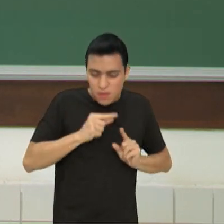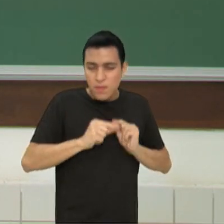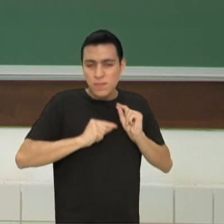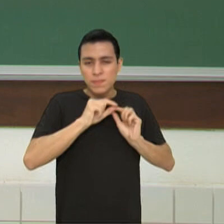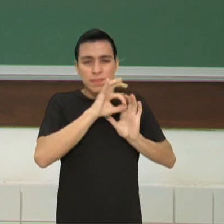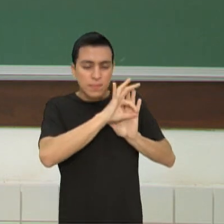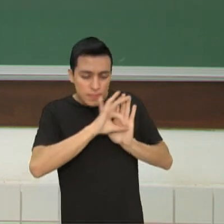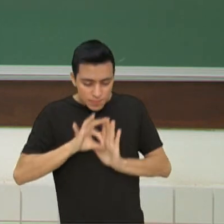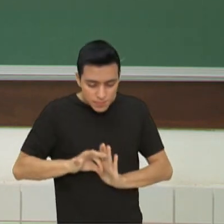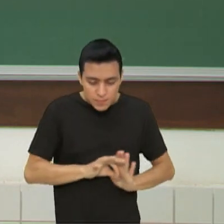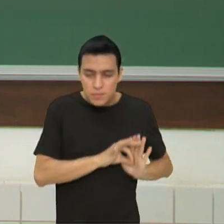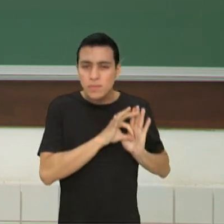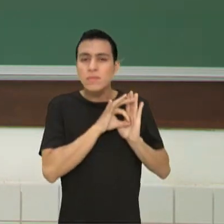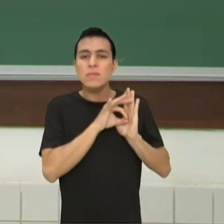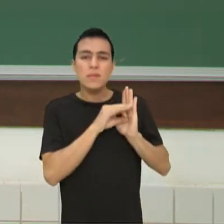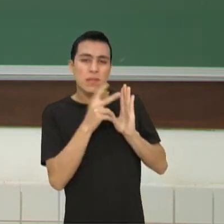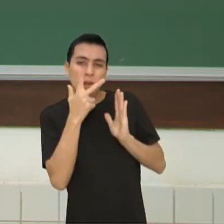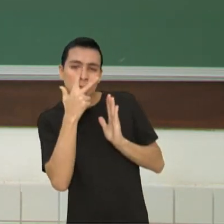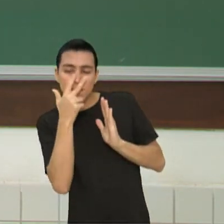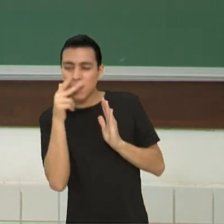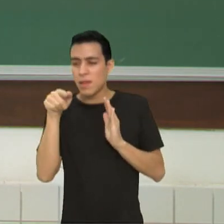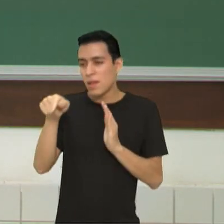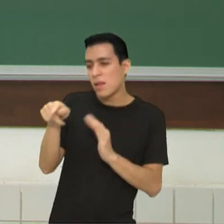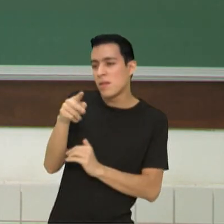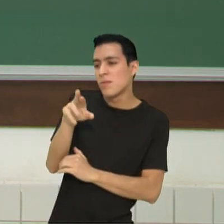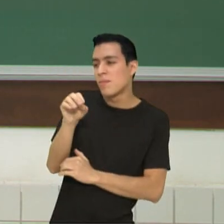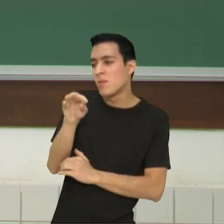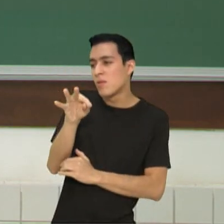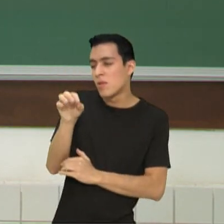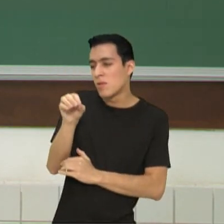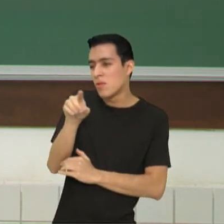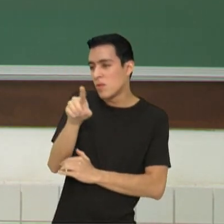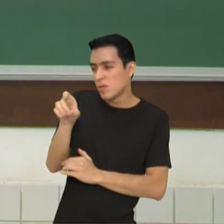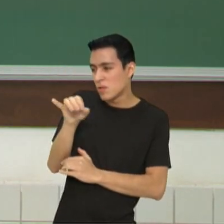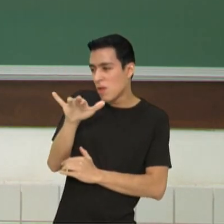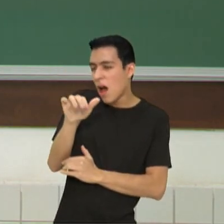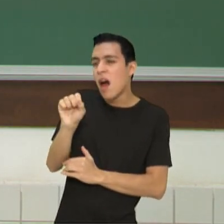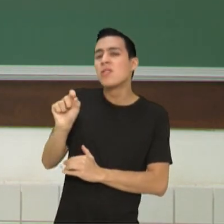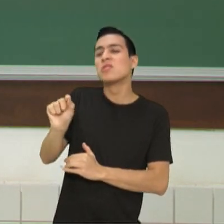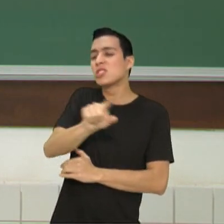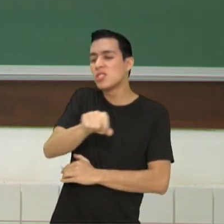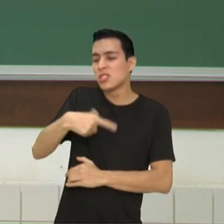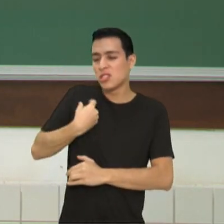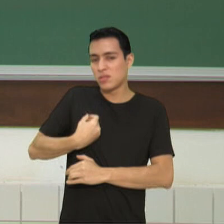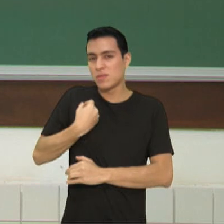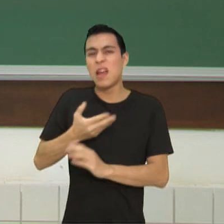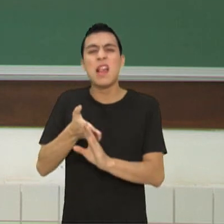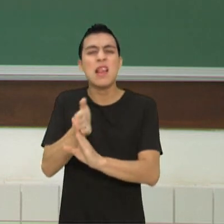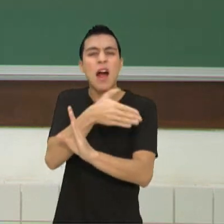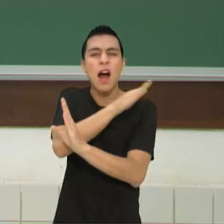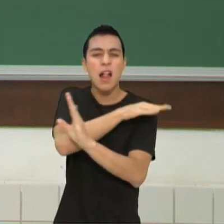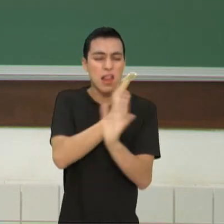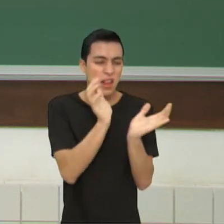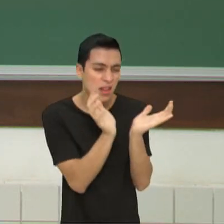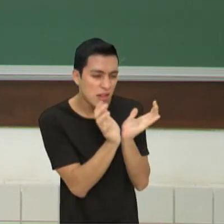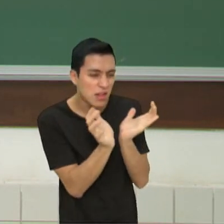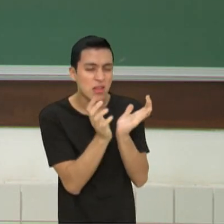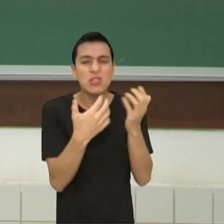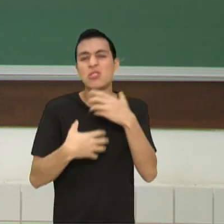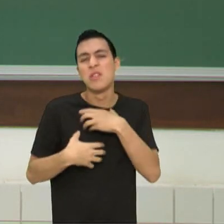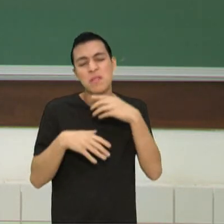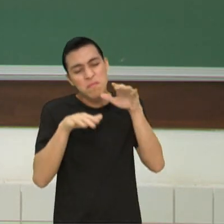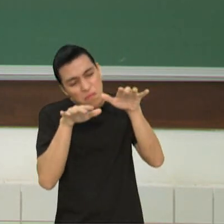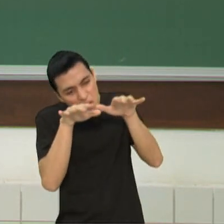tipos lembram os tipos de protozoários que existem. Aquela classificação antiga de protozoários, conforme a